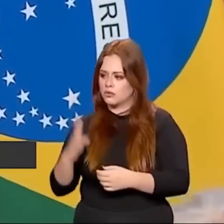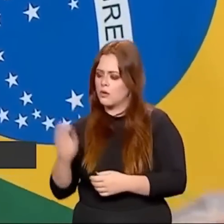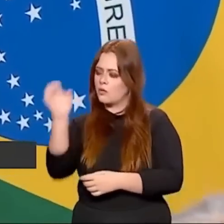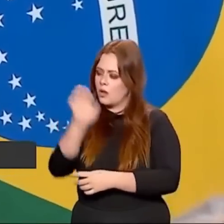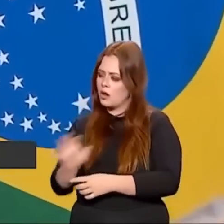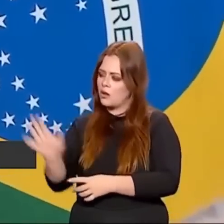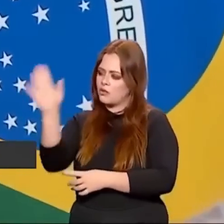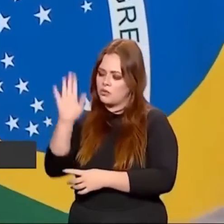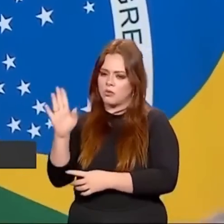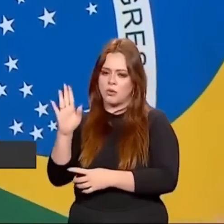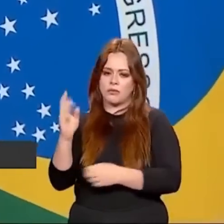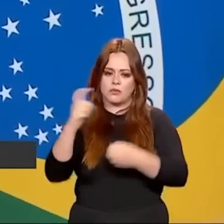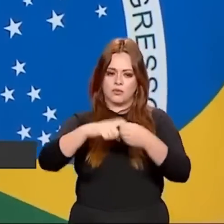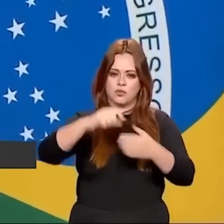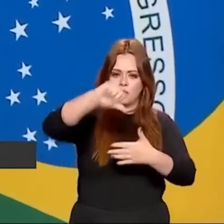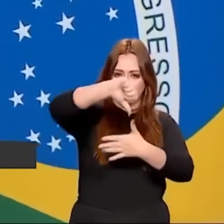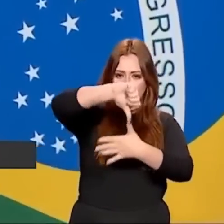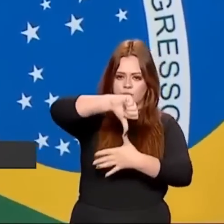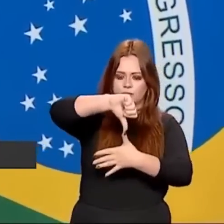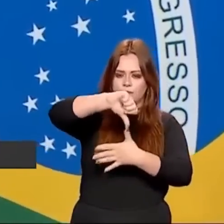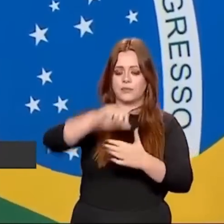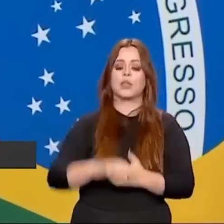Europa voltou na América Latina.